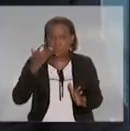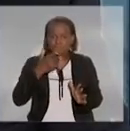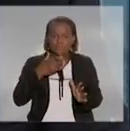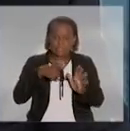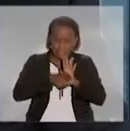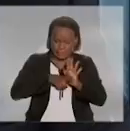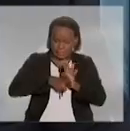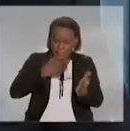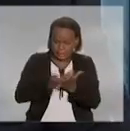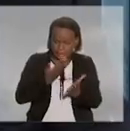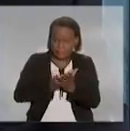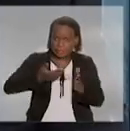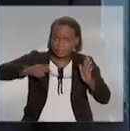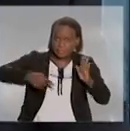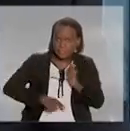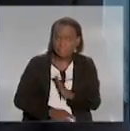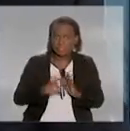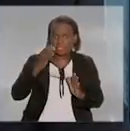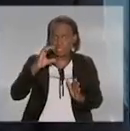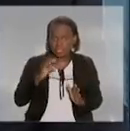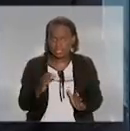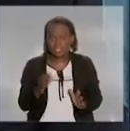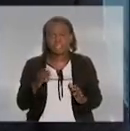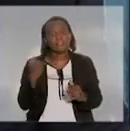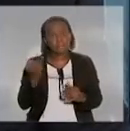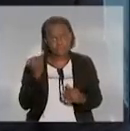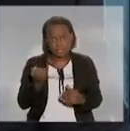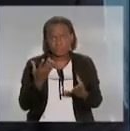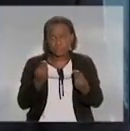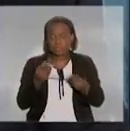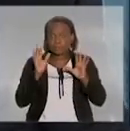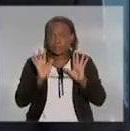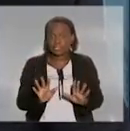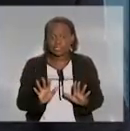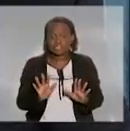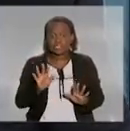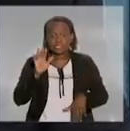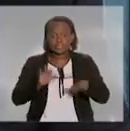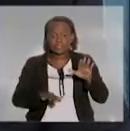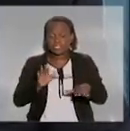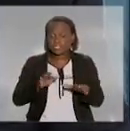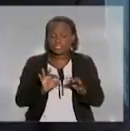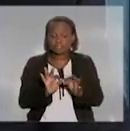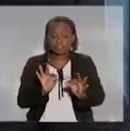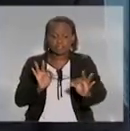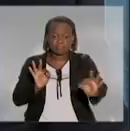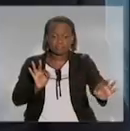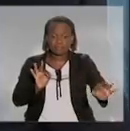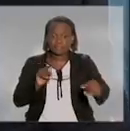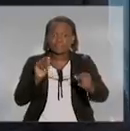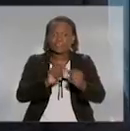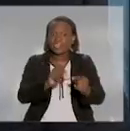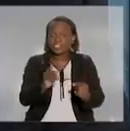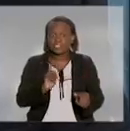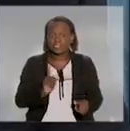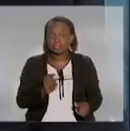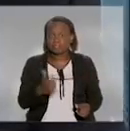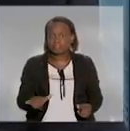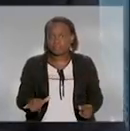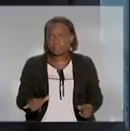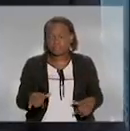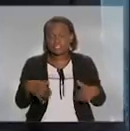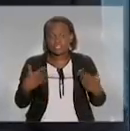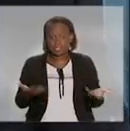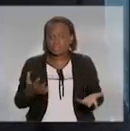que pesquisadores mergulhem muito no universo da ciência, que é fundamental, mas eles muitas vezes se distanciam um pouco da